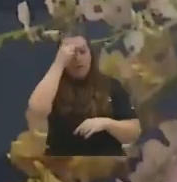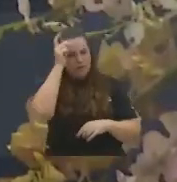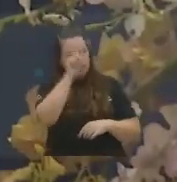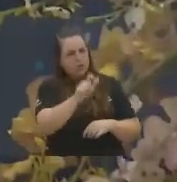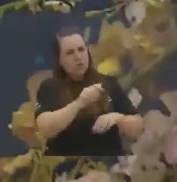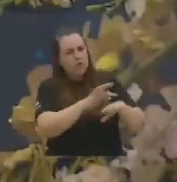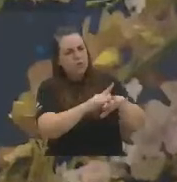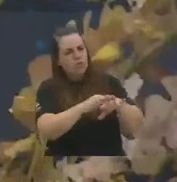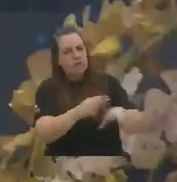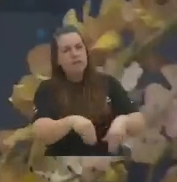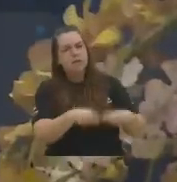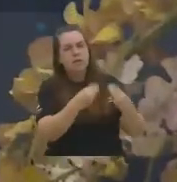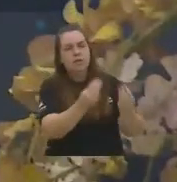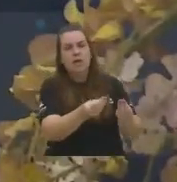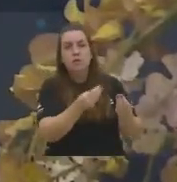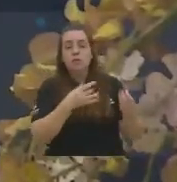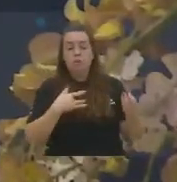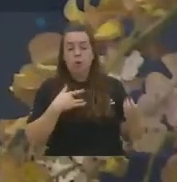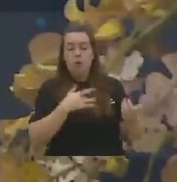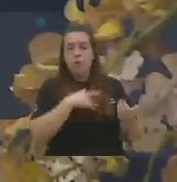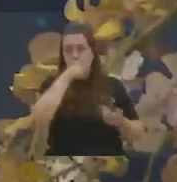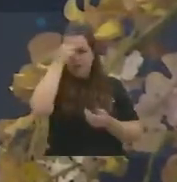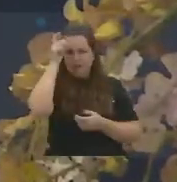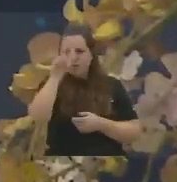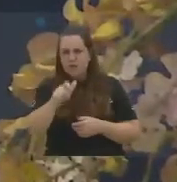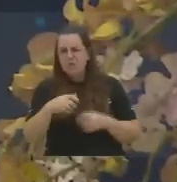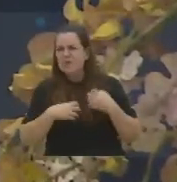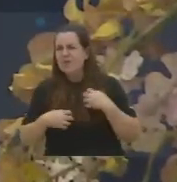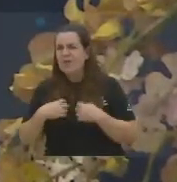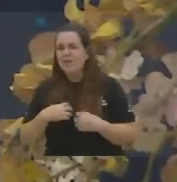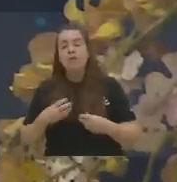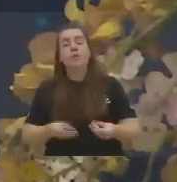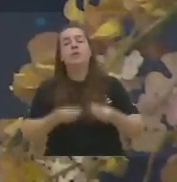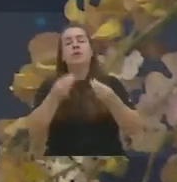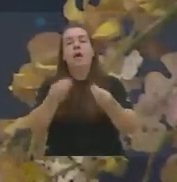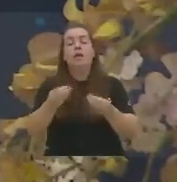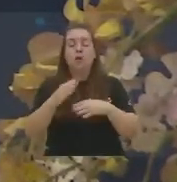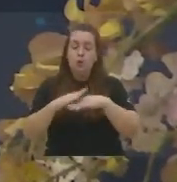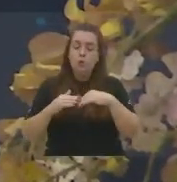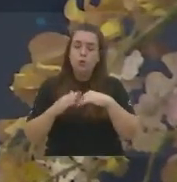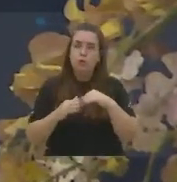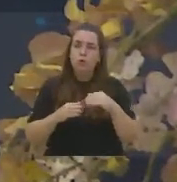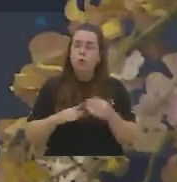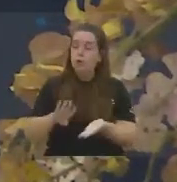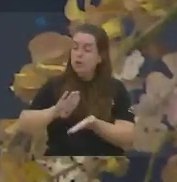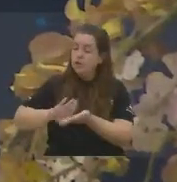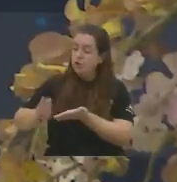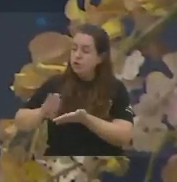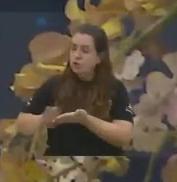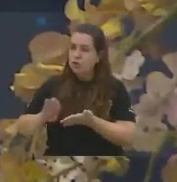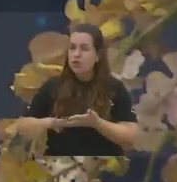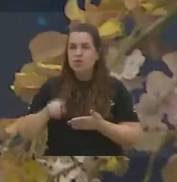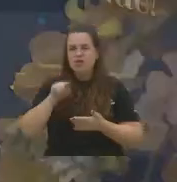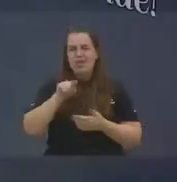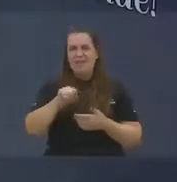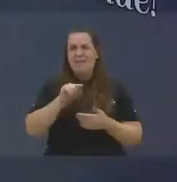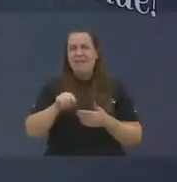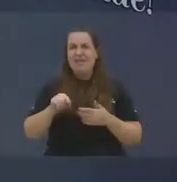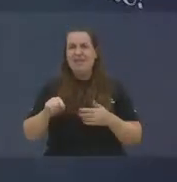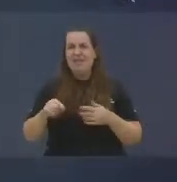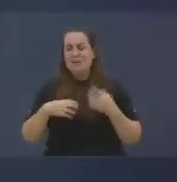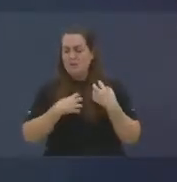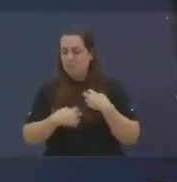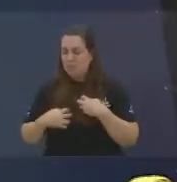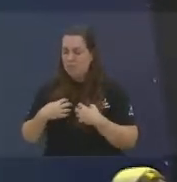doentes concede saúde, aos aflitos o consolo, afugenta os tormentos e males